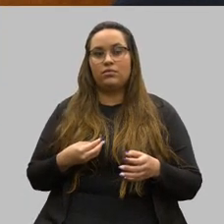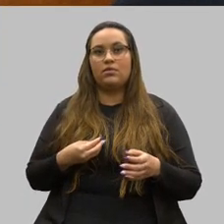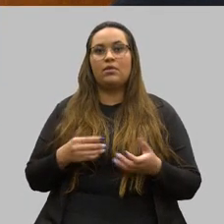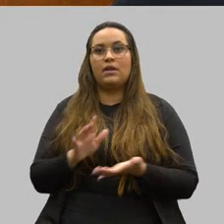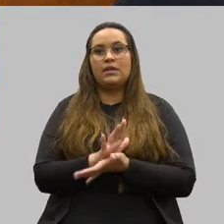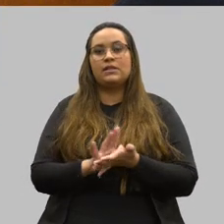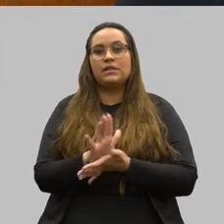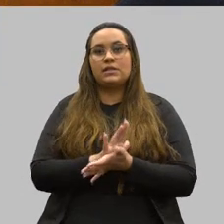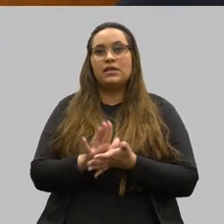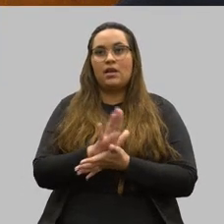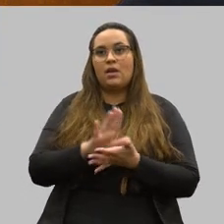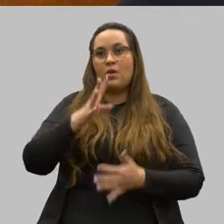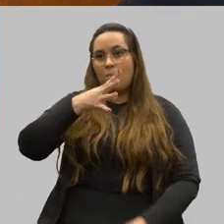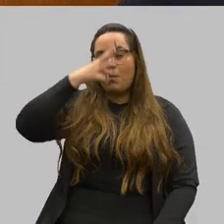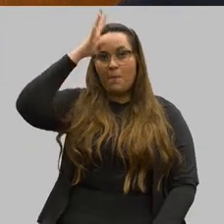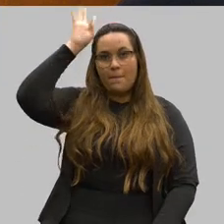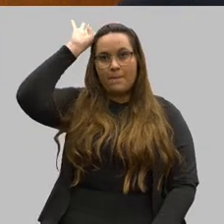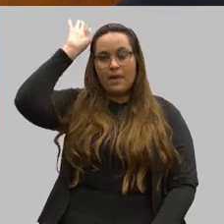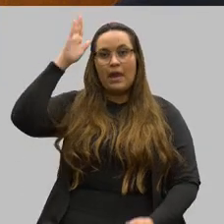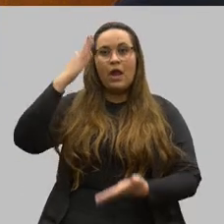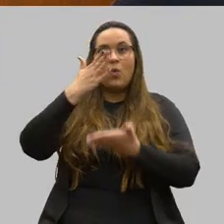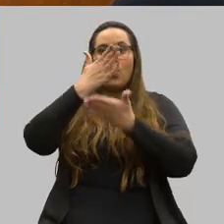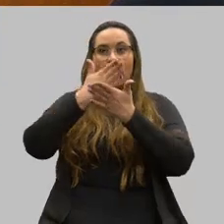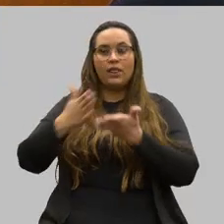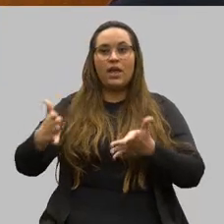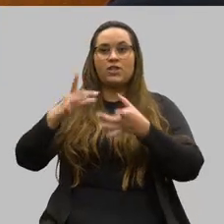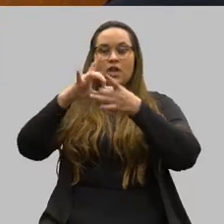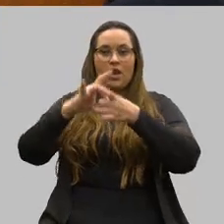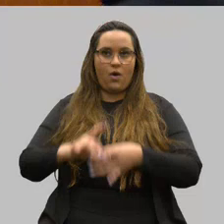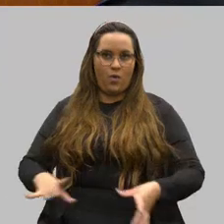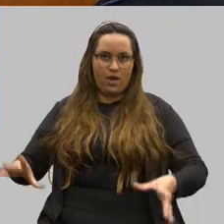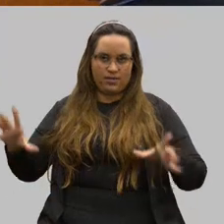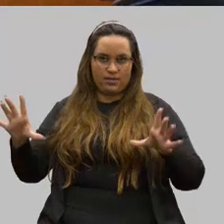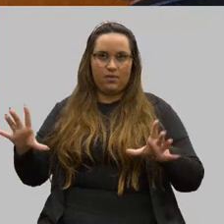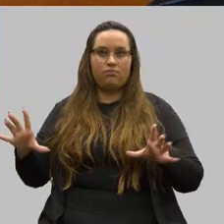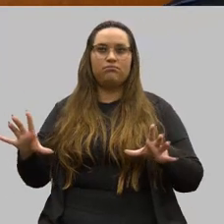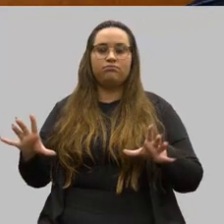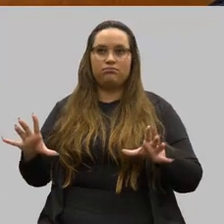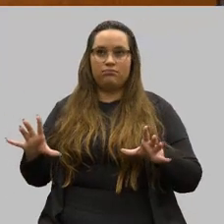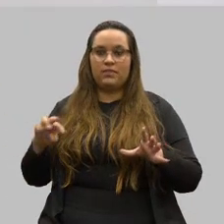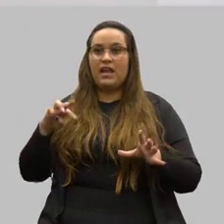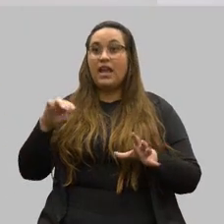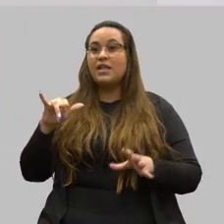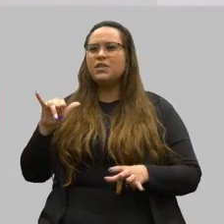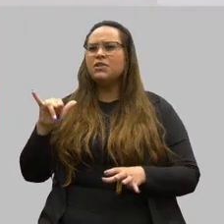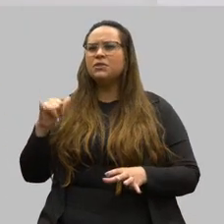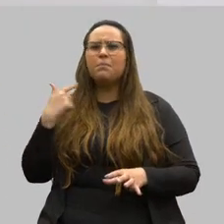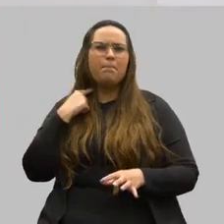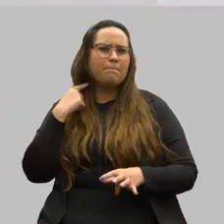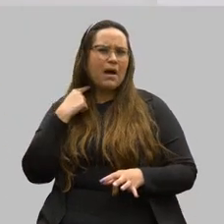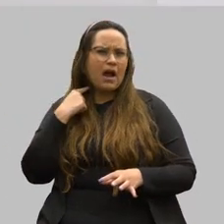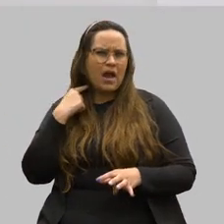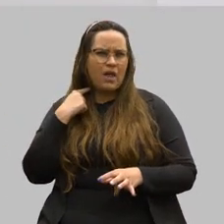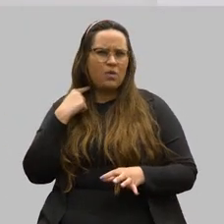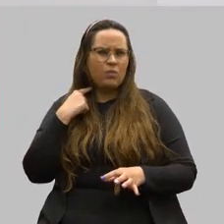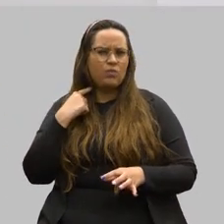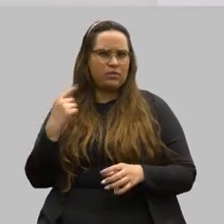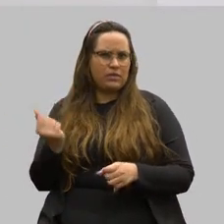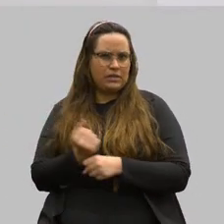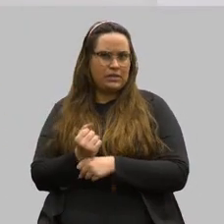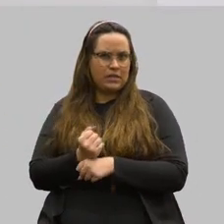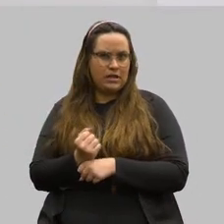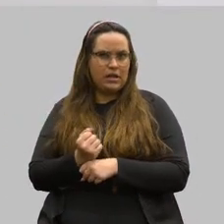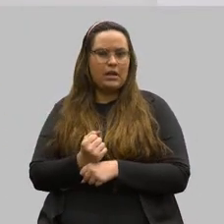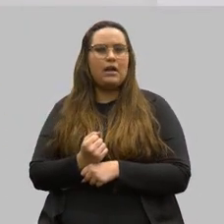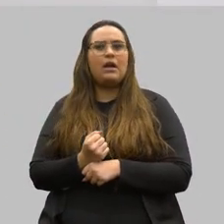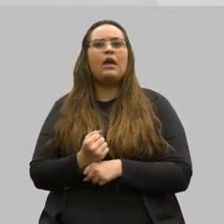aí aqui a a imprensa é uma matéria do Jornal tempo ela é de maio desse ano eh e aí que